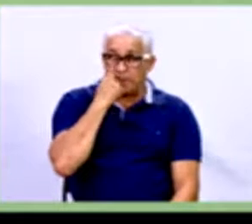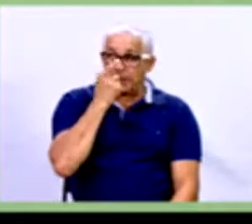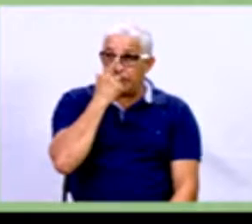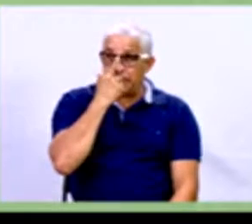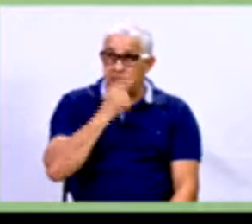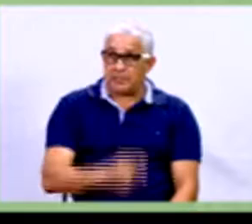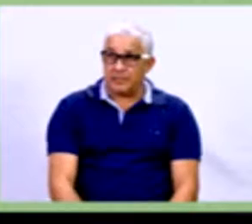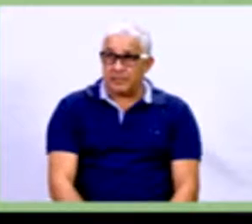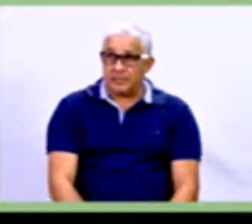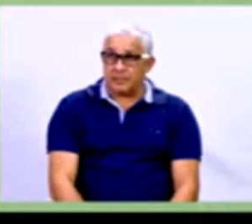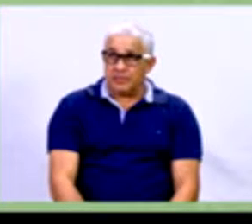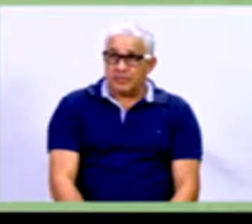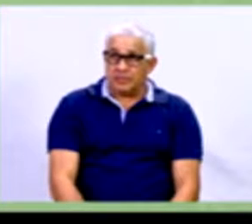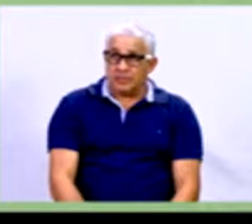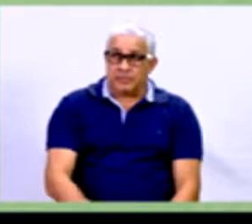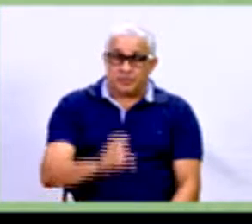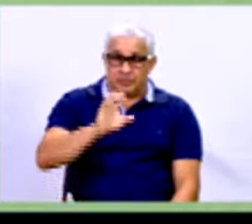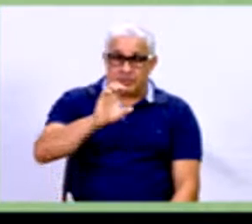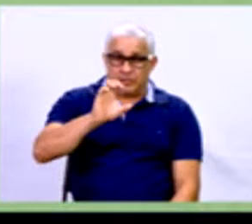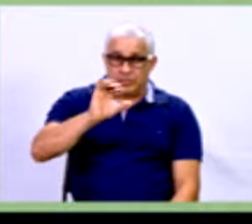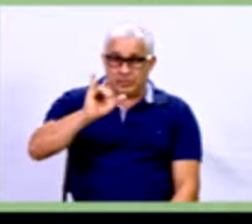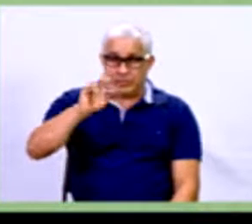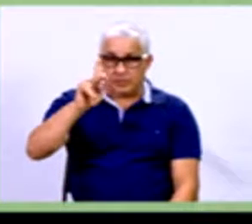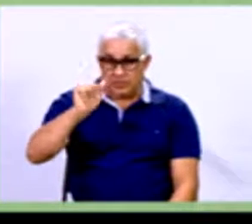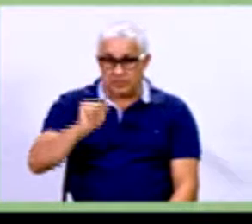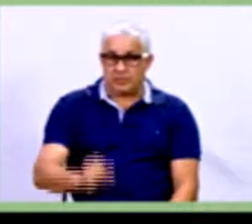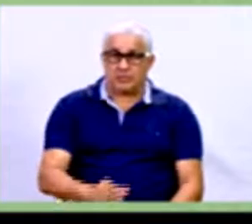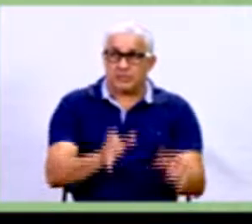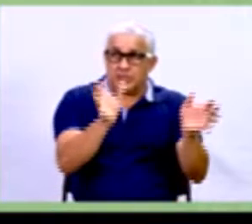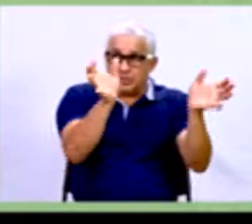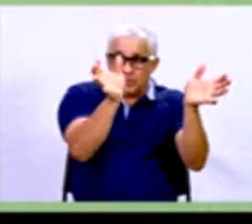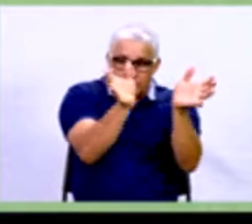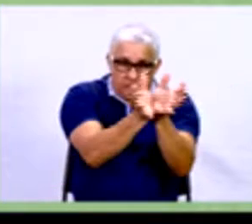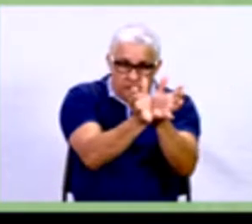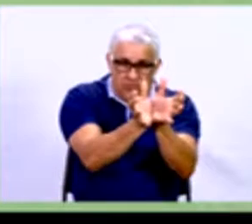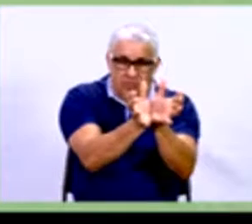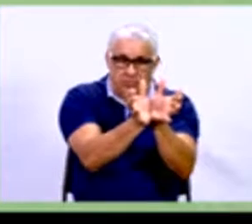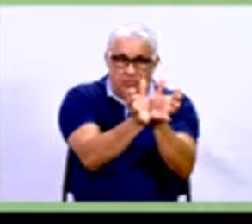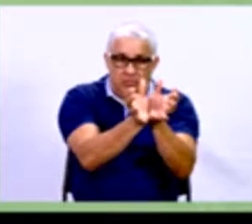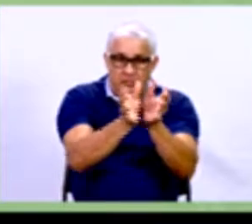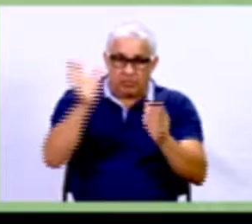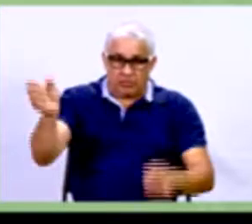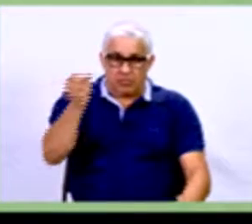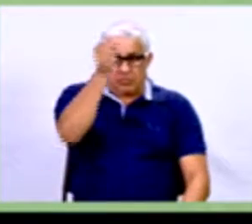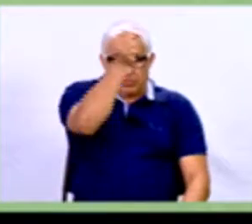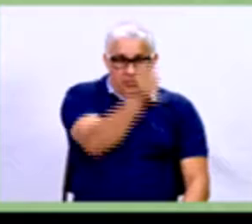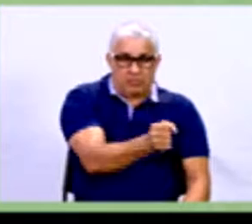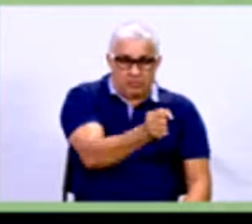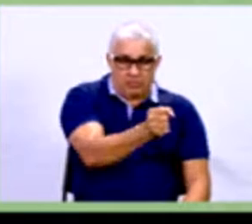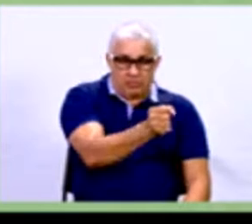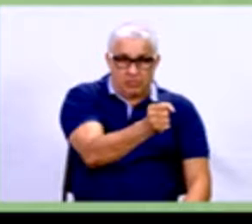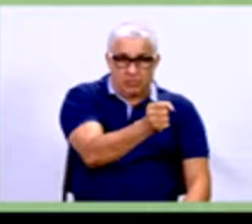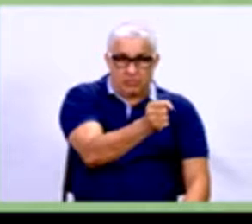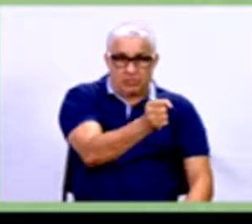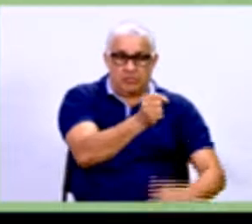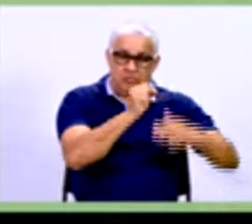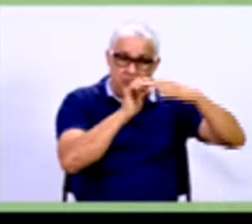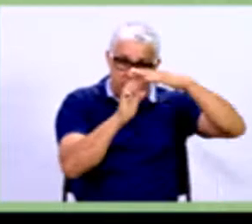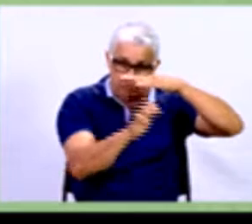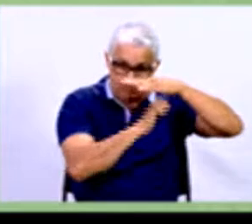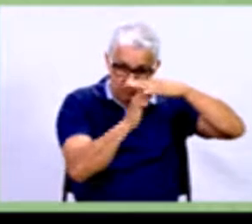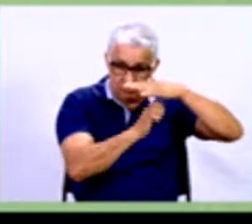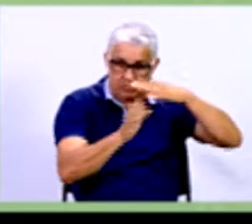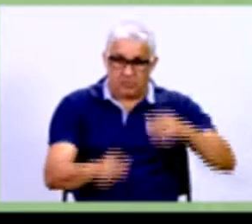Vamos lá, a composição da CIPA. A CIPA, ela é composta por representantes do empregador, não é?